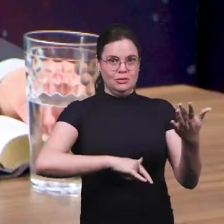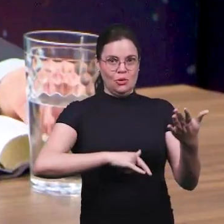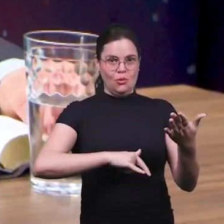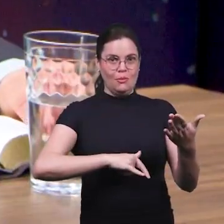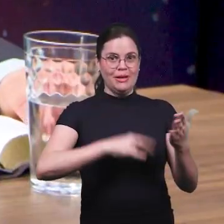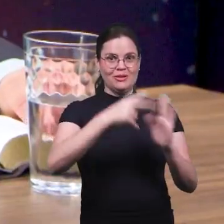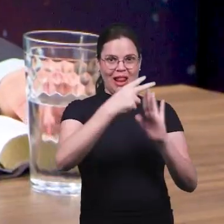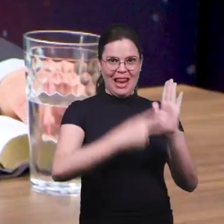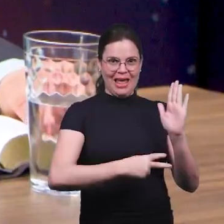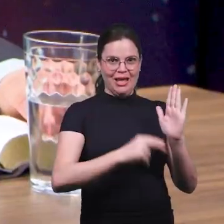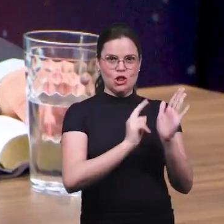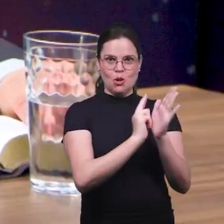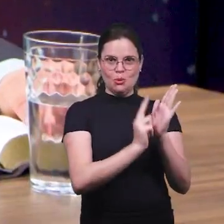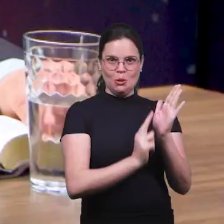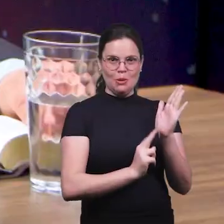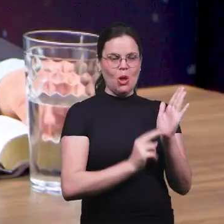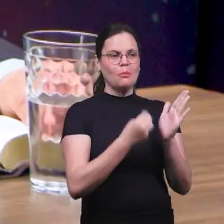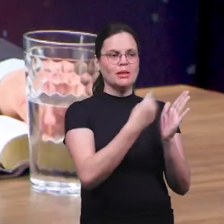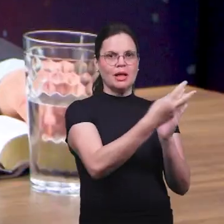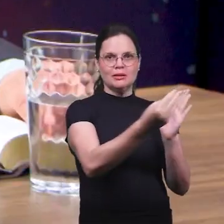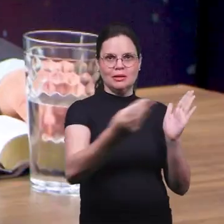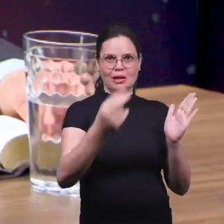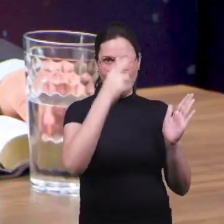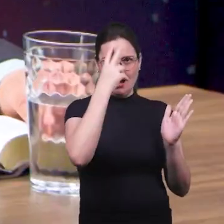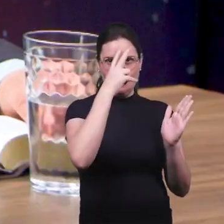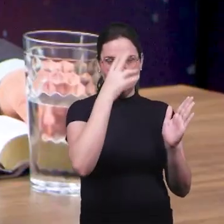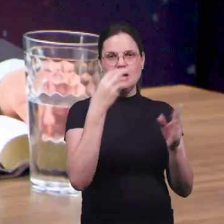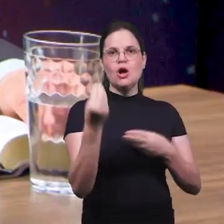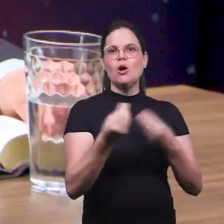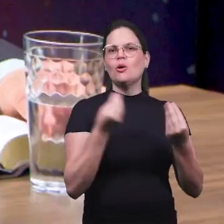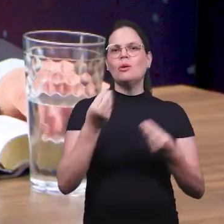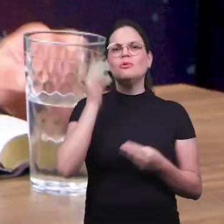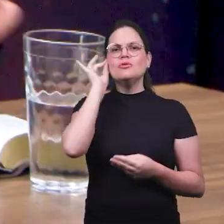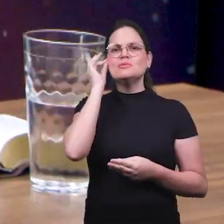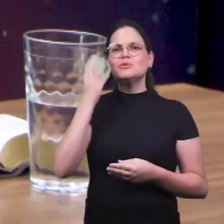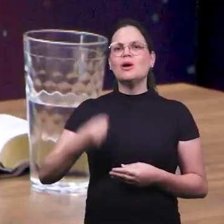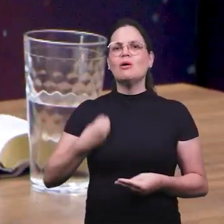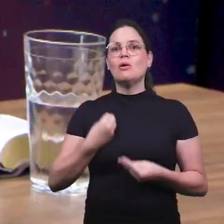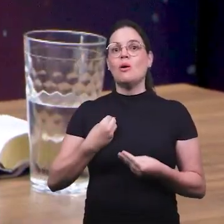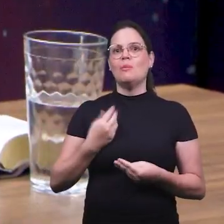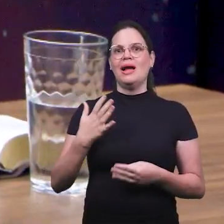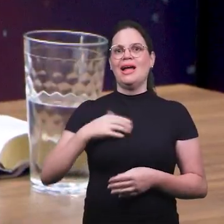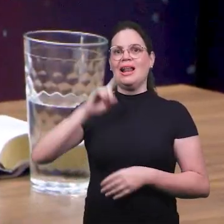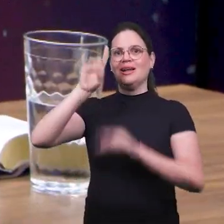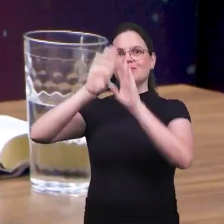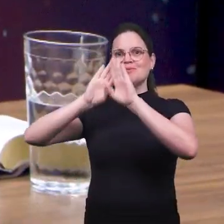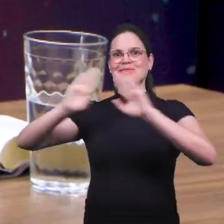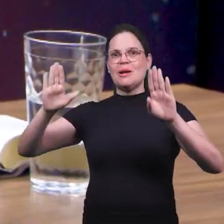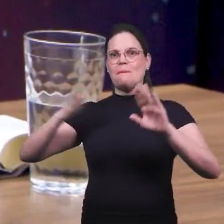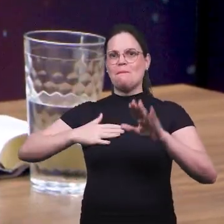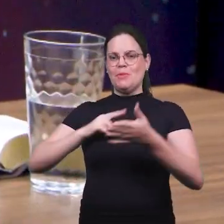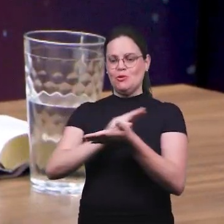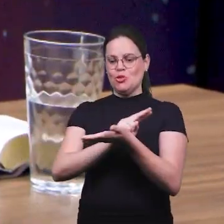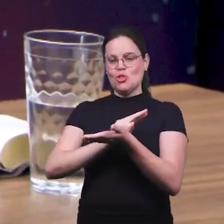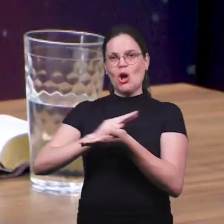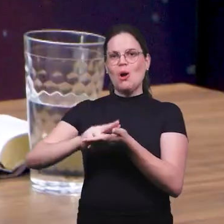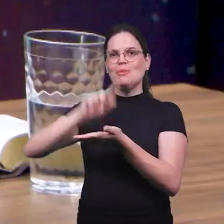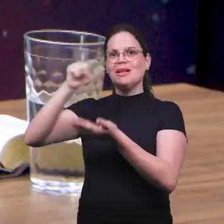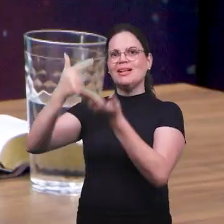na eternidade, Amém. No livro da vida. Muito o seu nome vai estar lá. E não é um nome terreno, é o